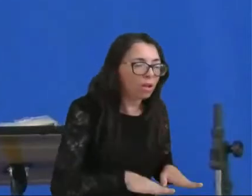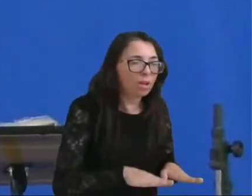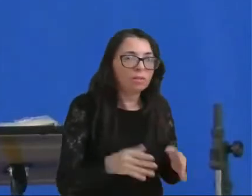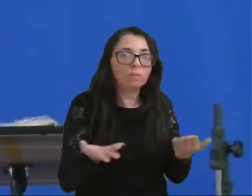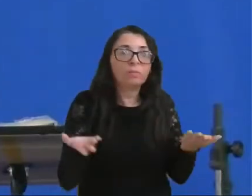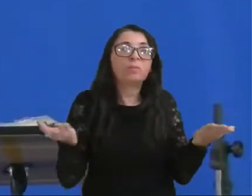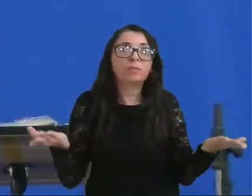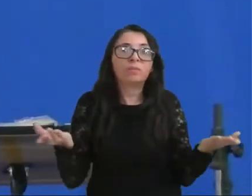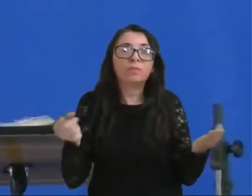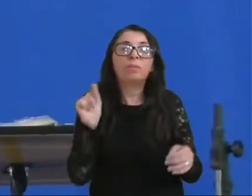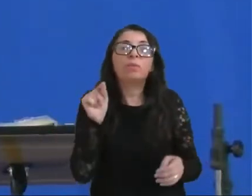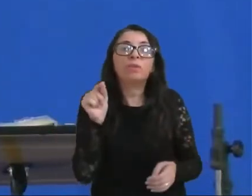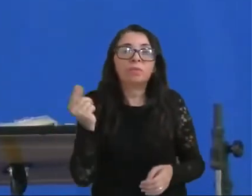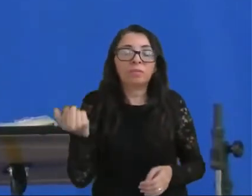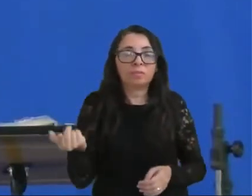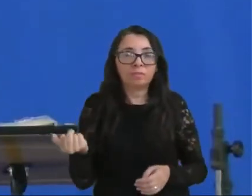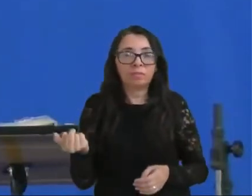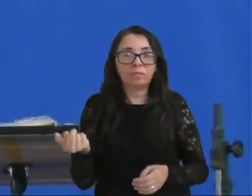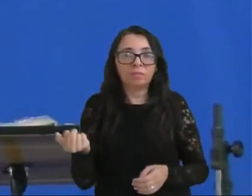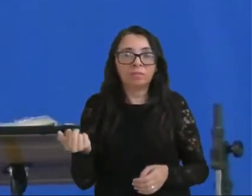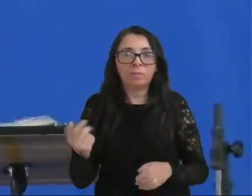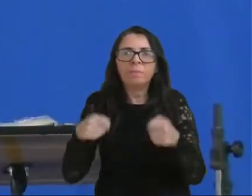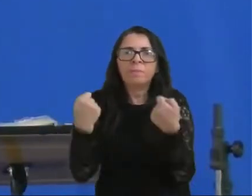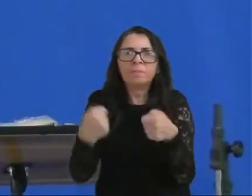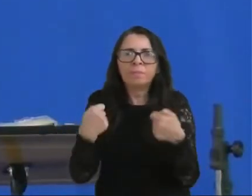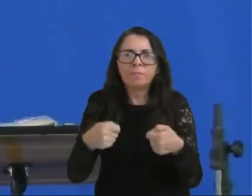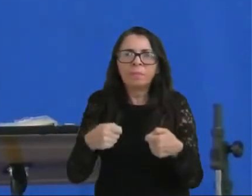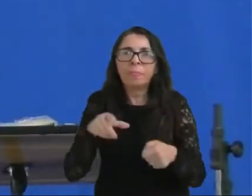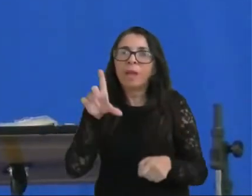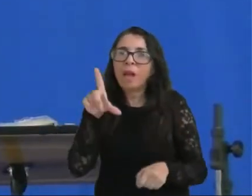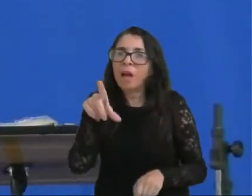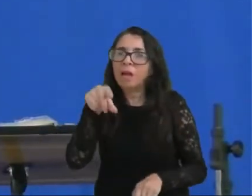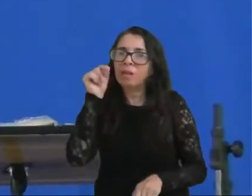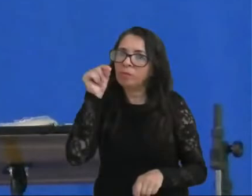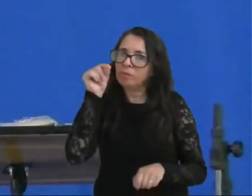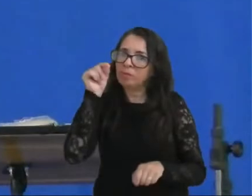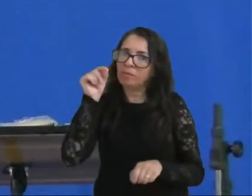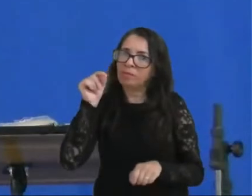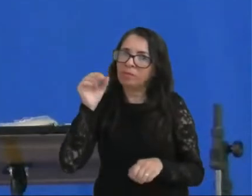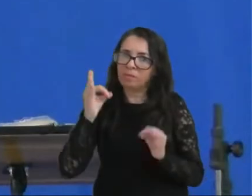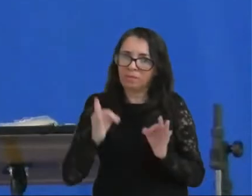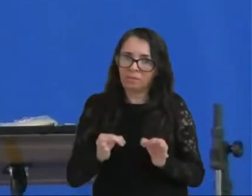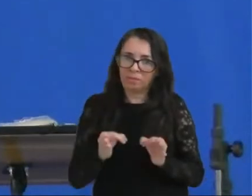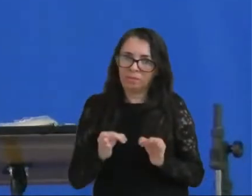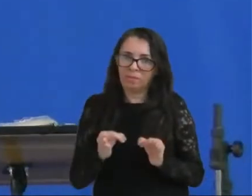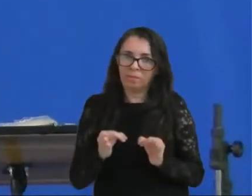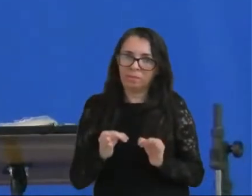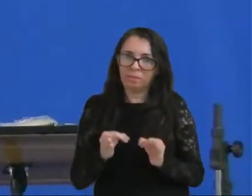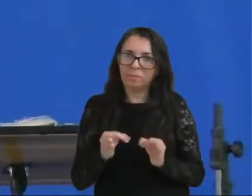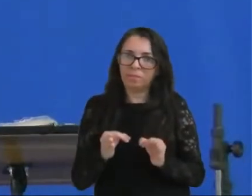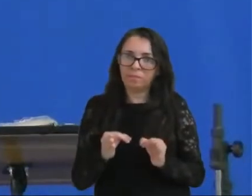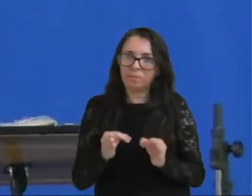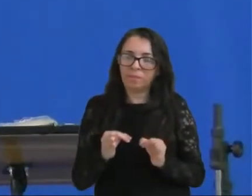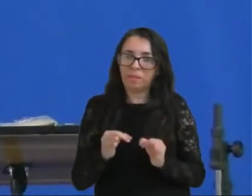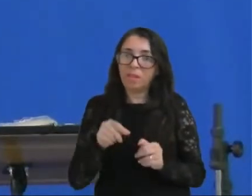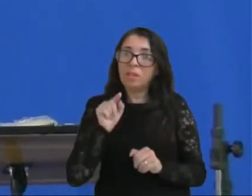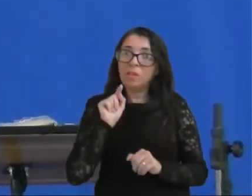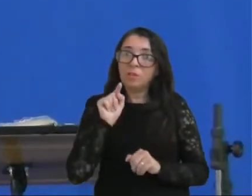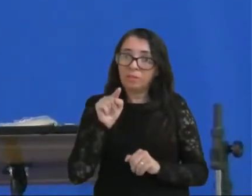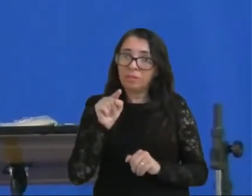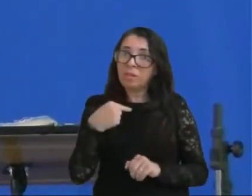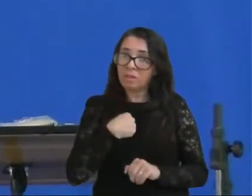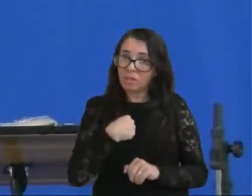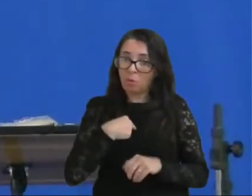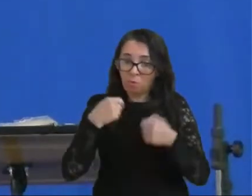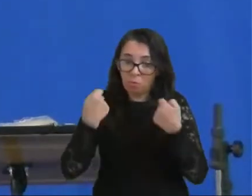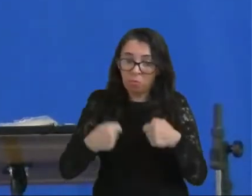massacrado. Você será morto. Porque você não está fazendo a vontade desse século, desse mundo. Mas